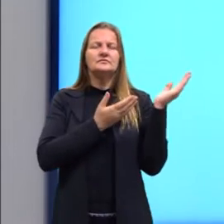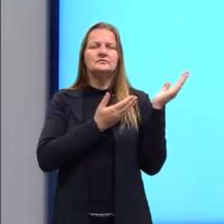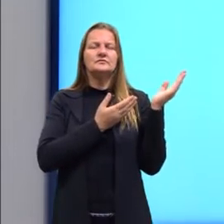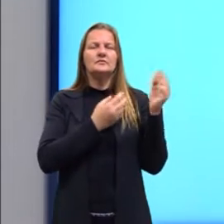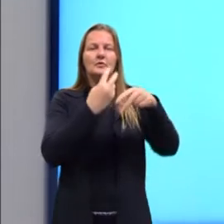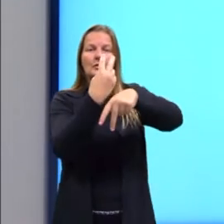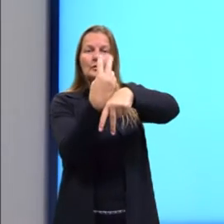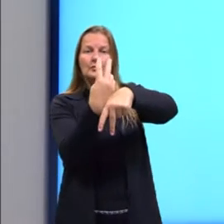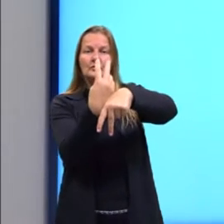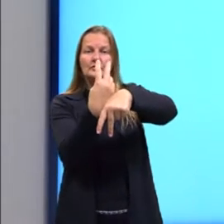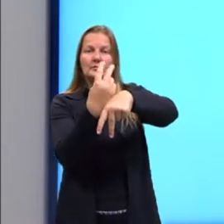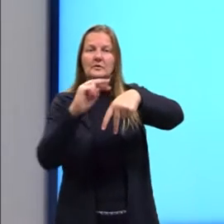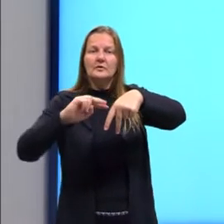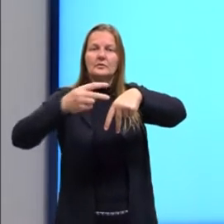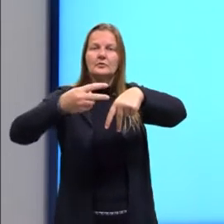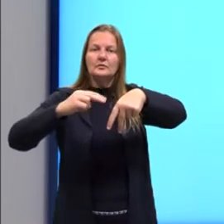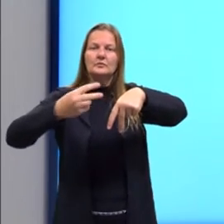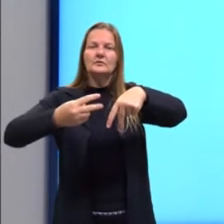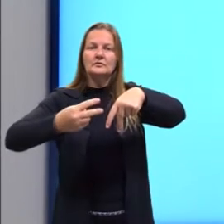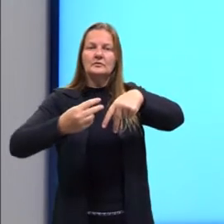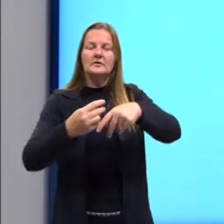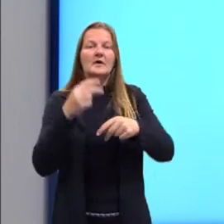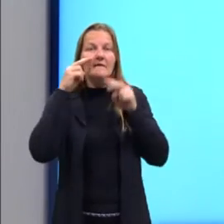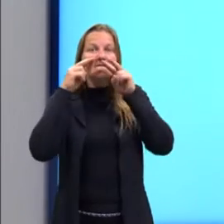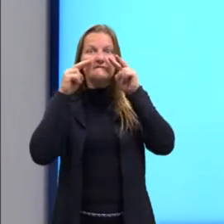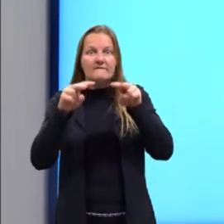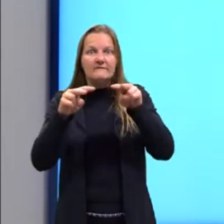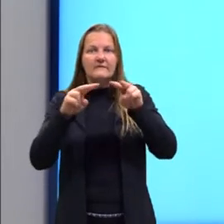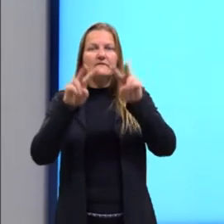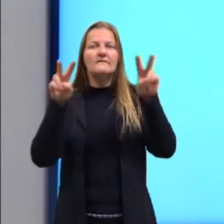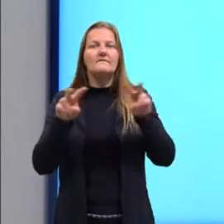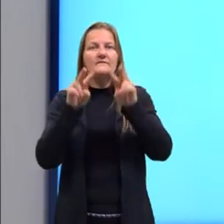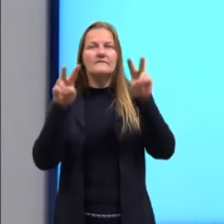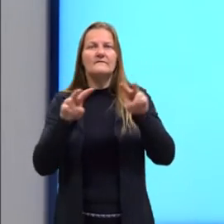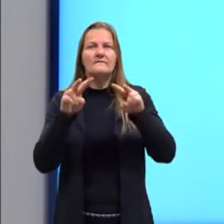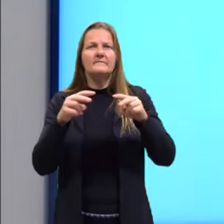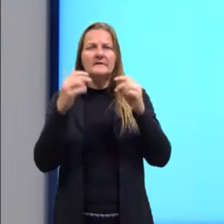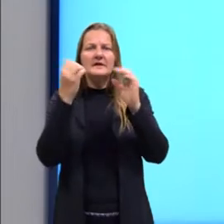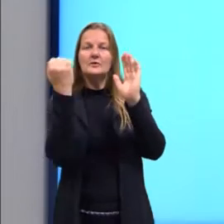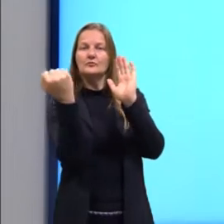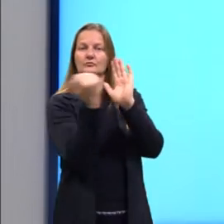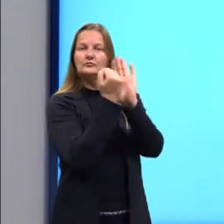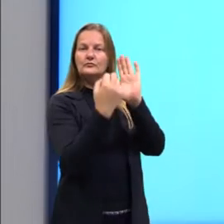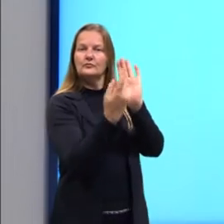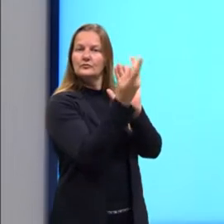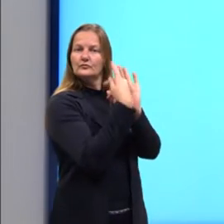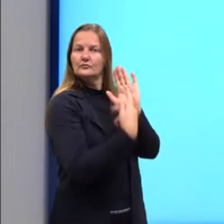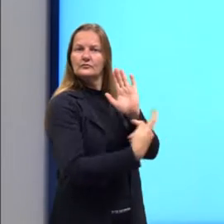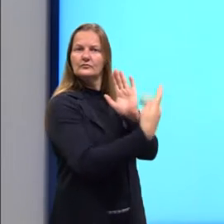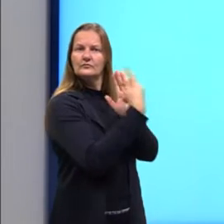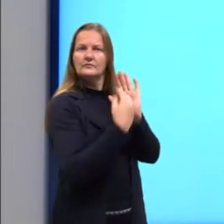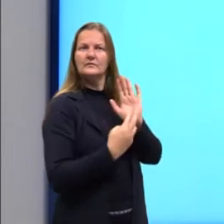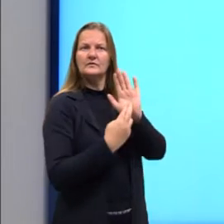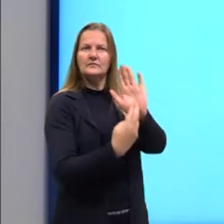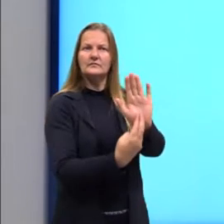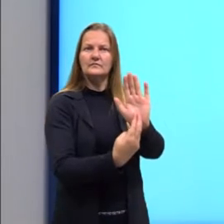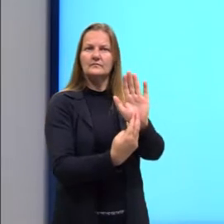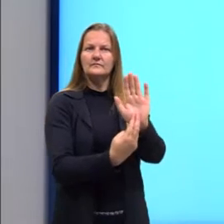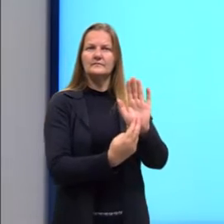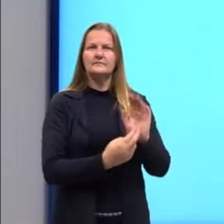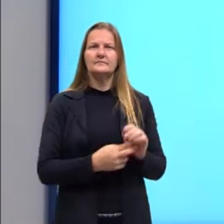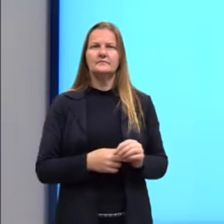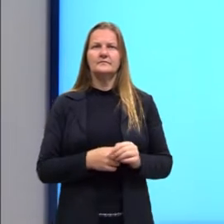duplicados tornam-se visíveis tá então aqui vocês podem ver a representação na imagem ao lado Oi